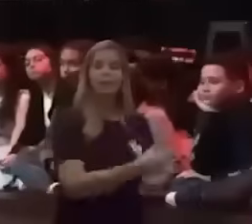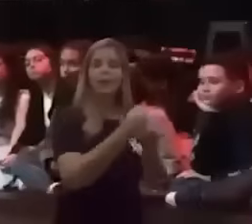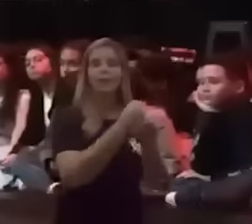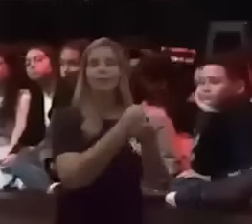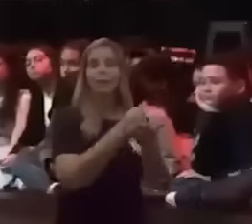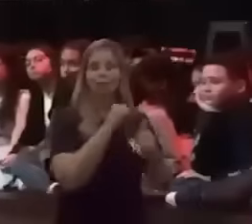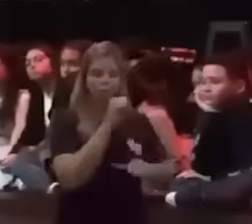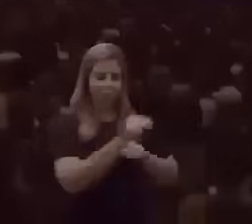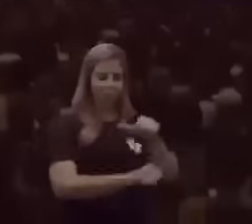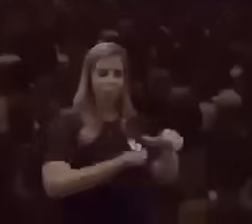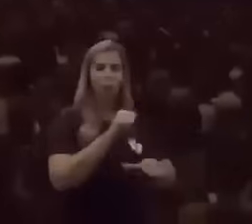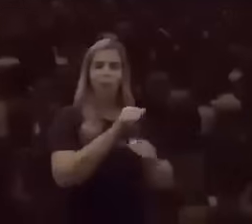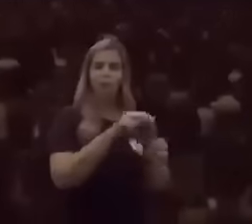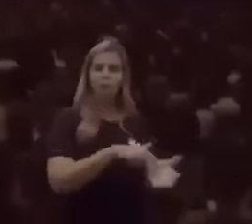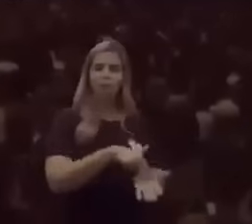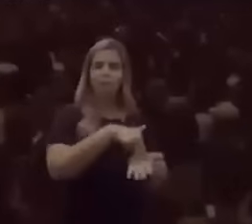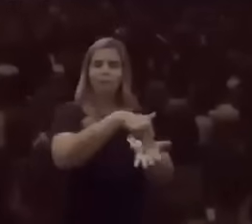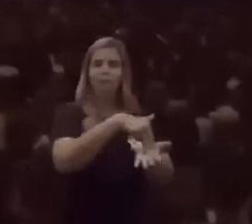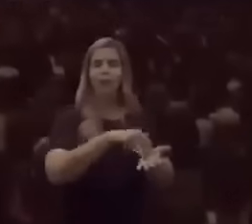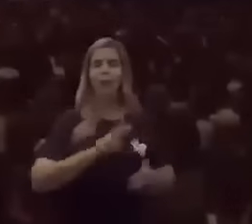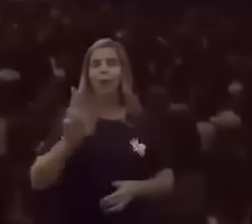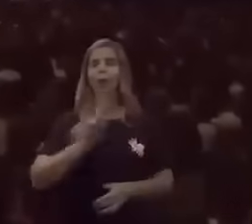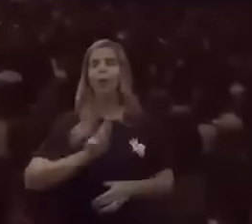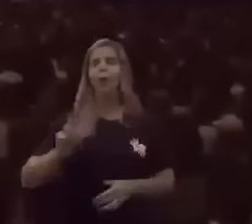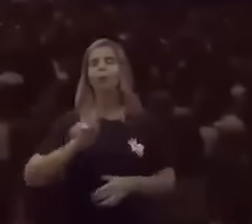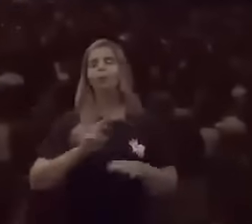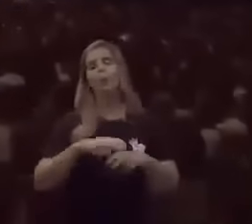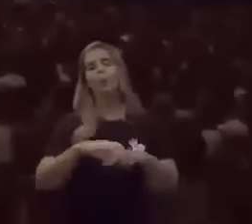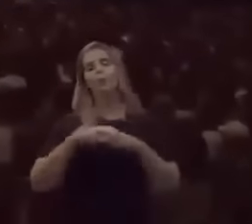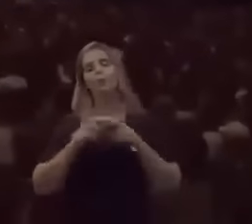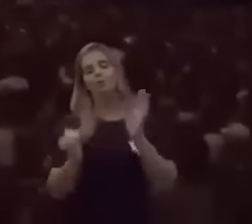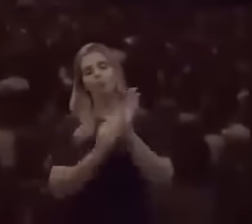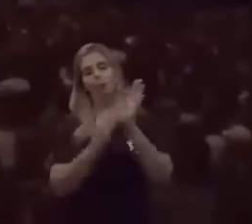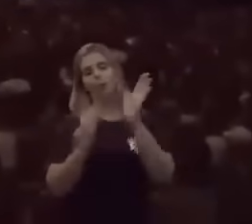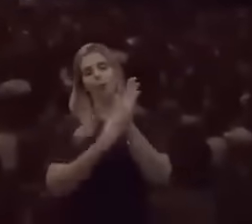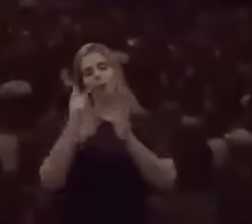nos restaura, e nos levanta, e nos usa para o louvor da sua glória.